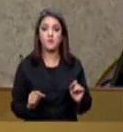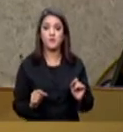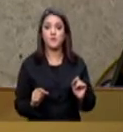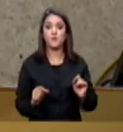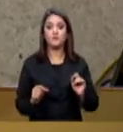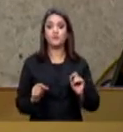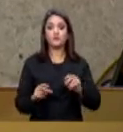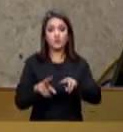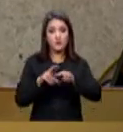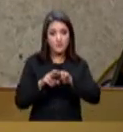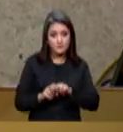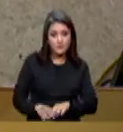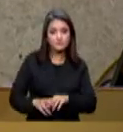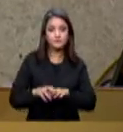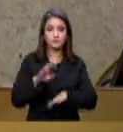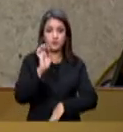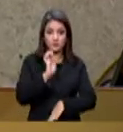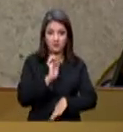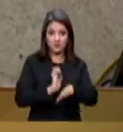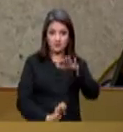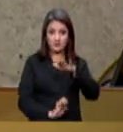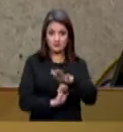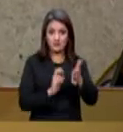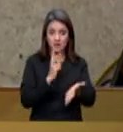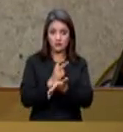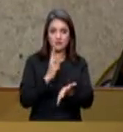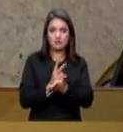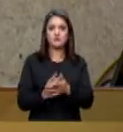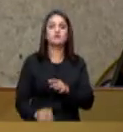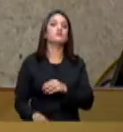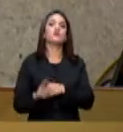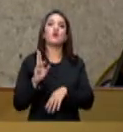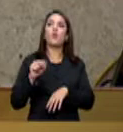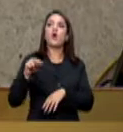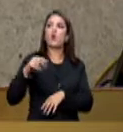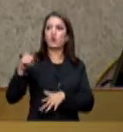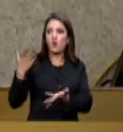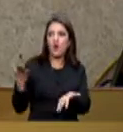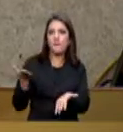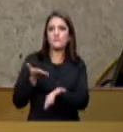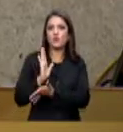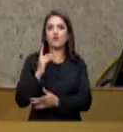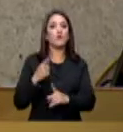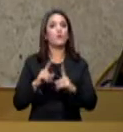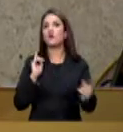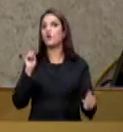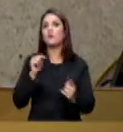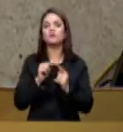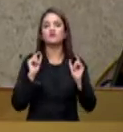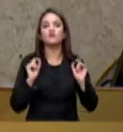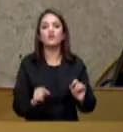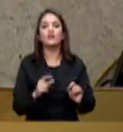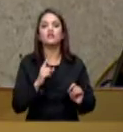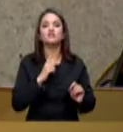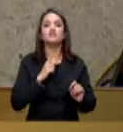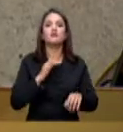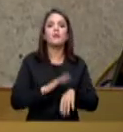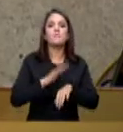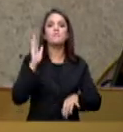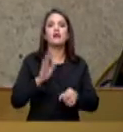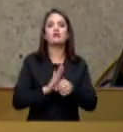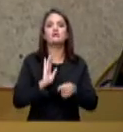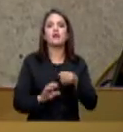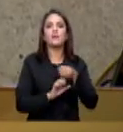estatista. A União aprovou essa política pública à época com o objetivo primordial de ampliar a cobertura